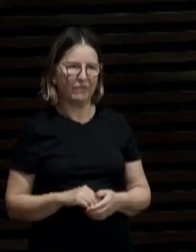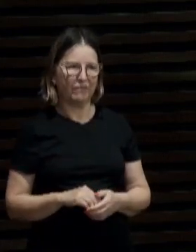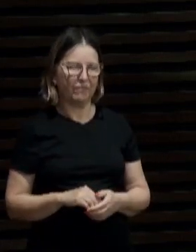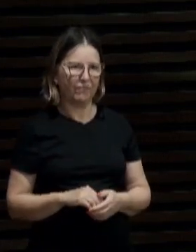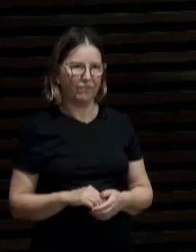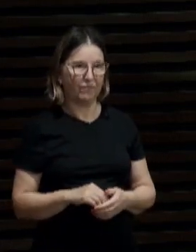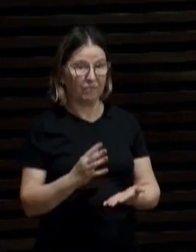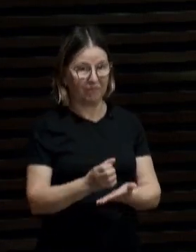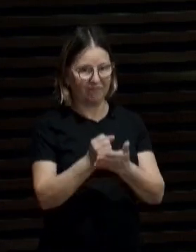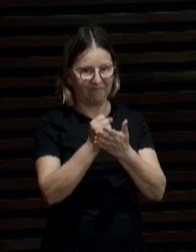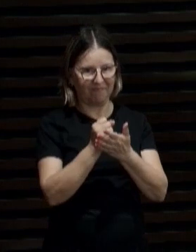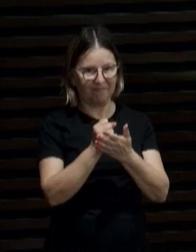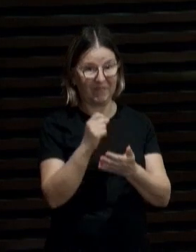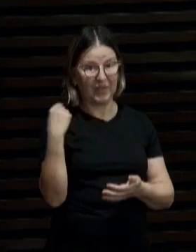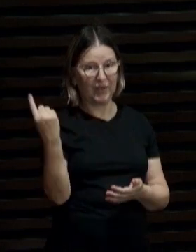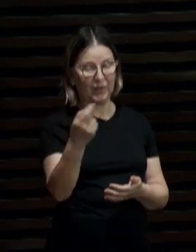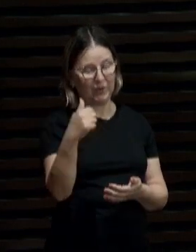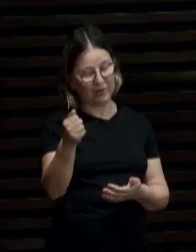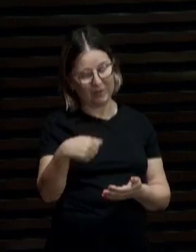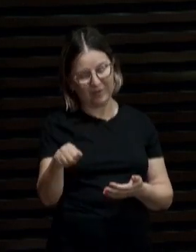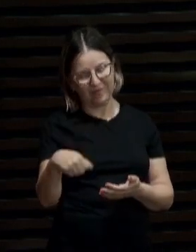velas, nos corrigindo,